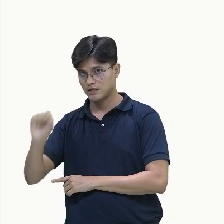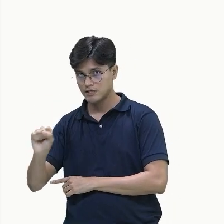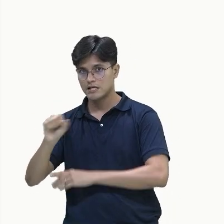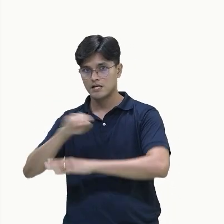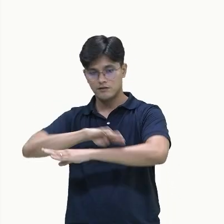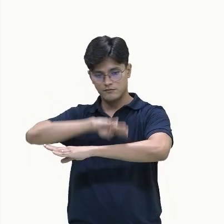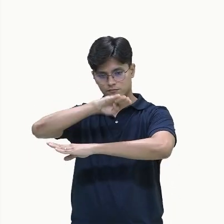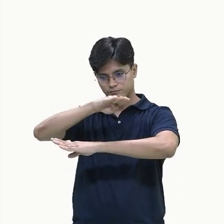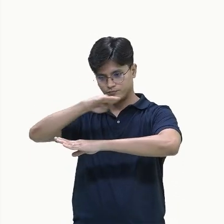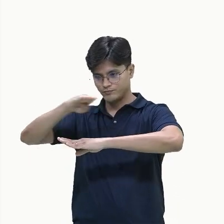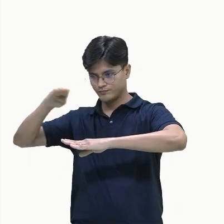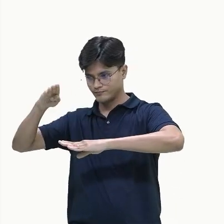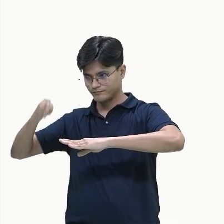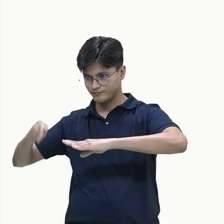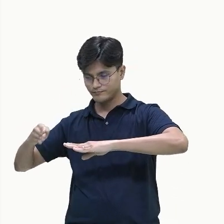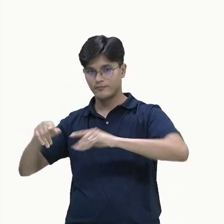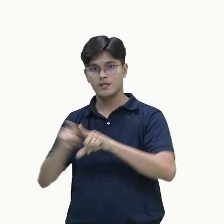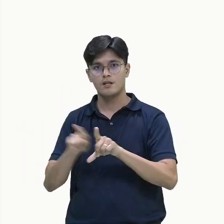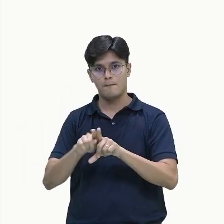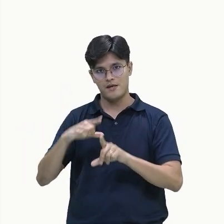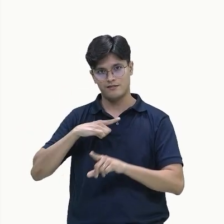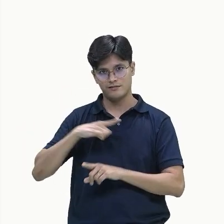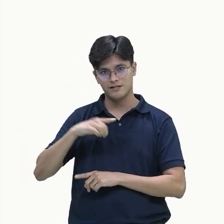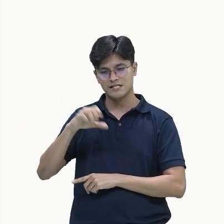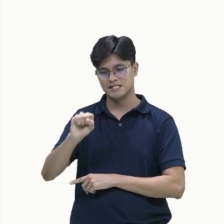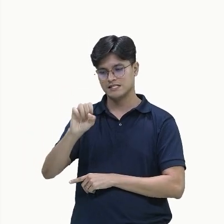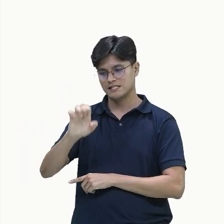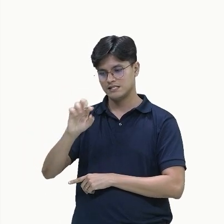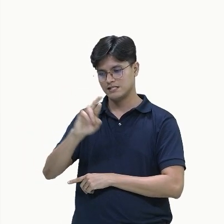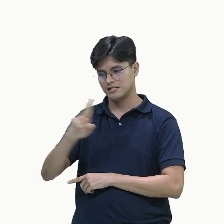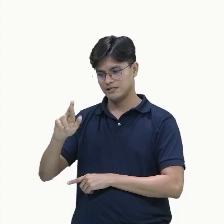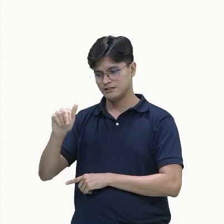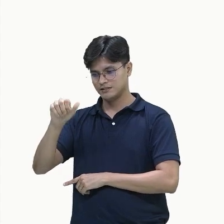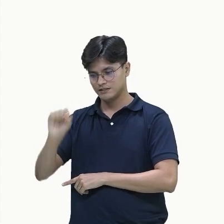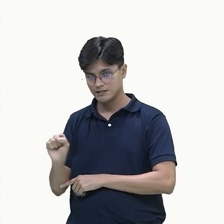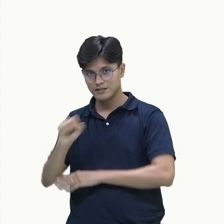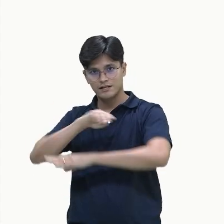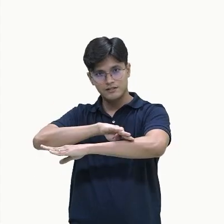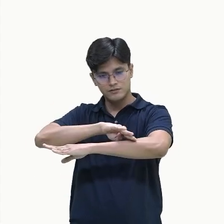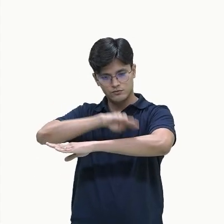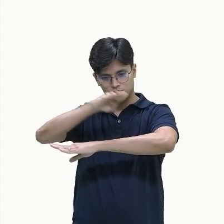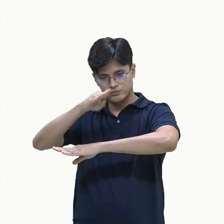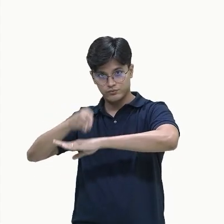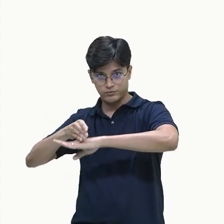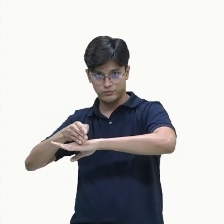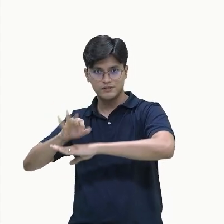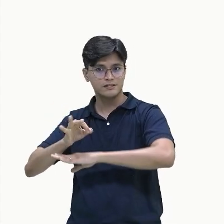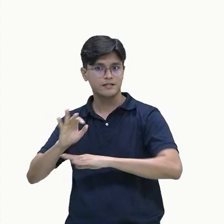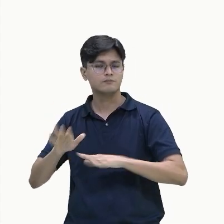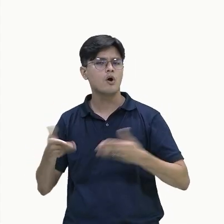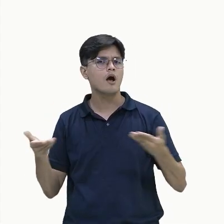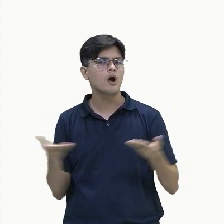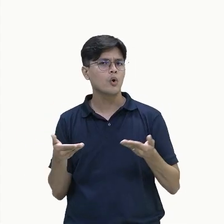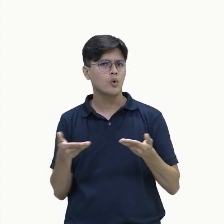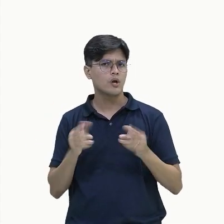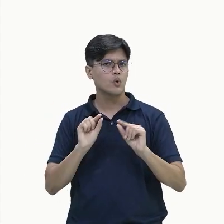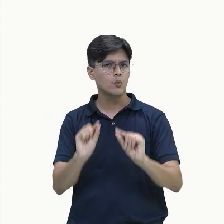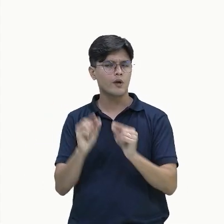gente, tá? Agora, a gente vai analisar, olha só, áreas,